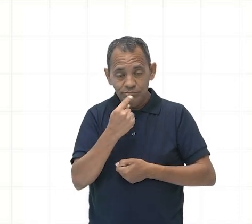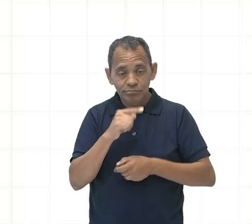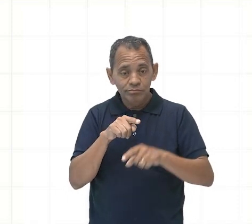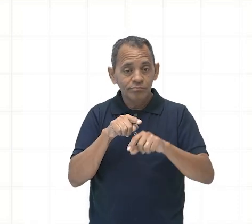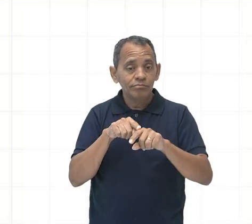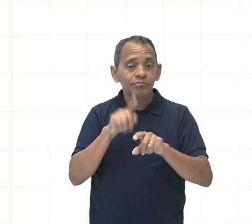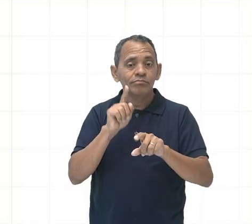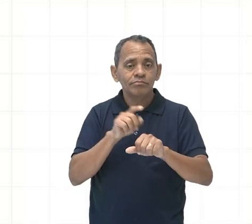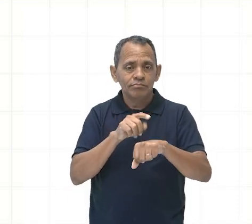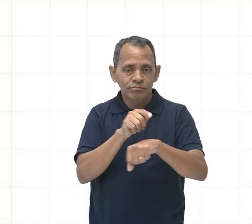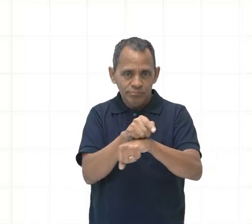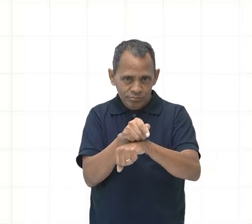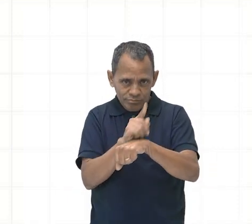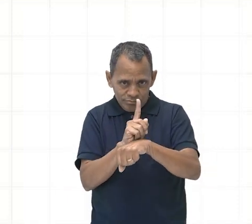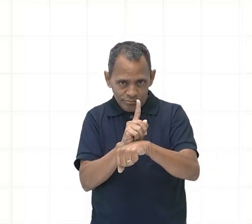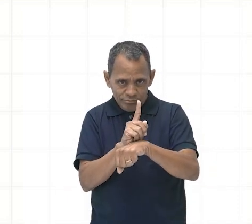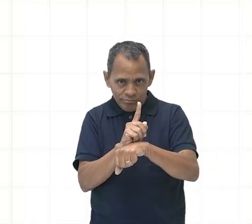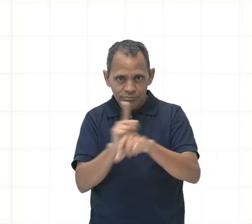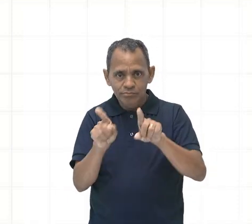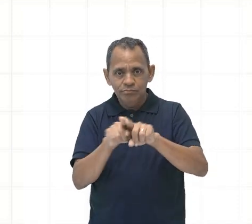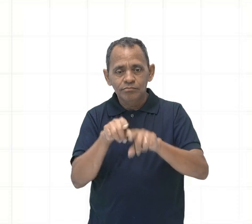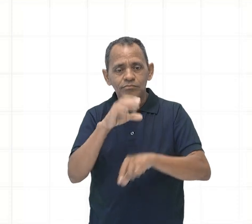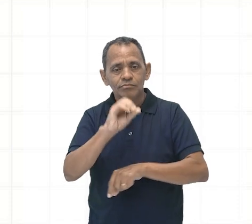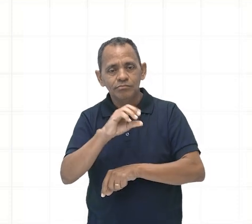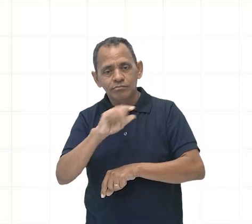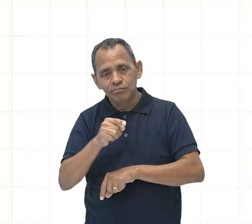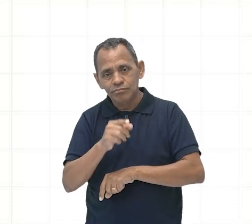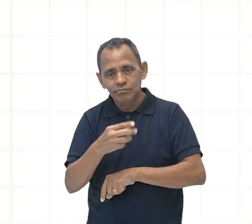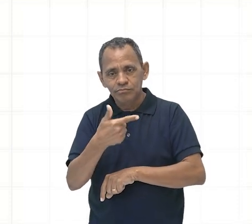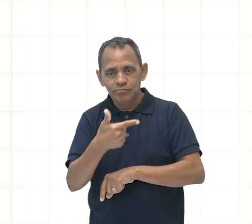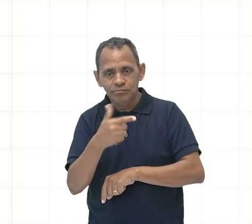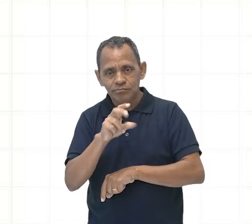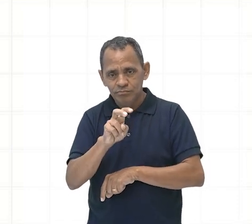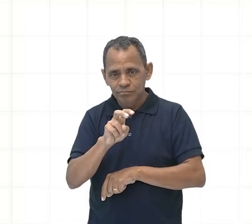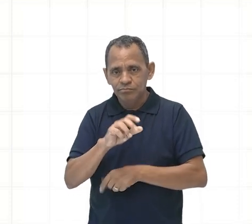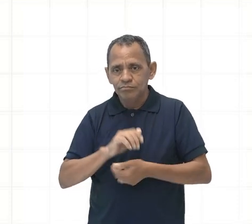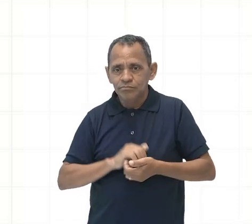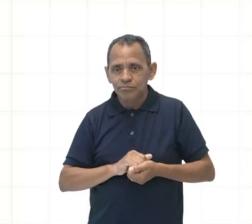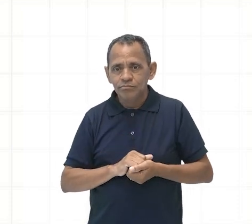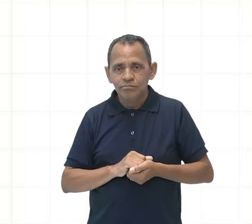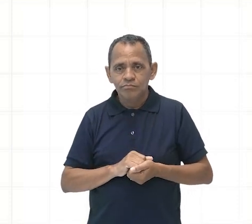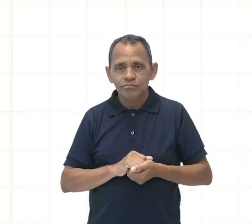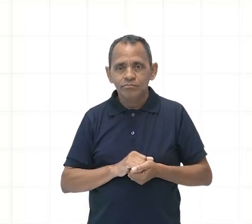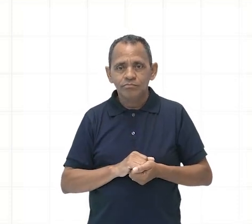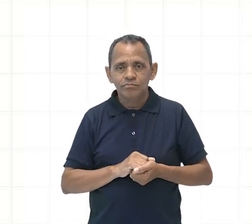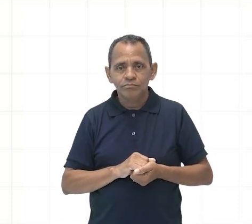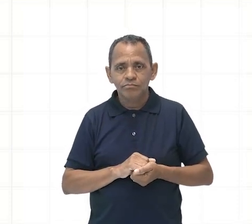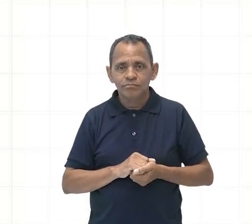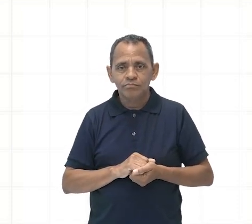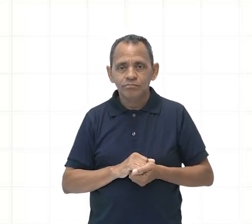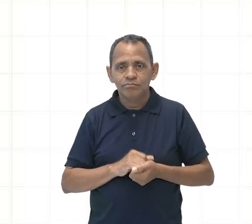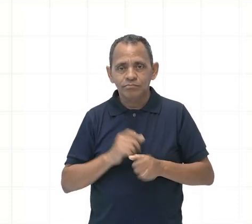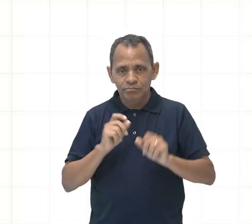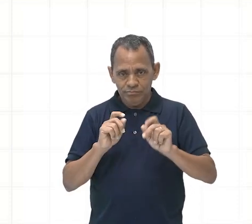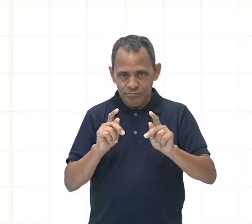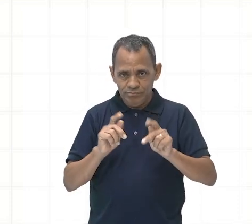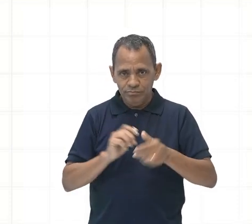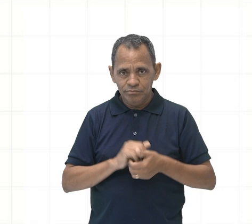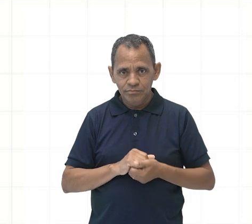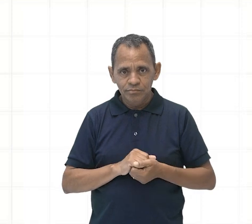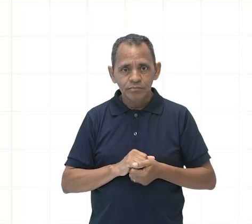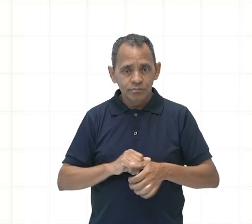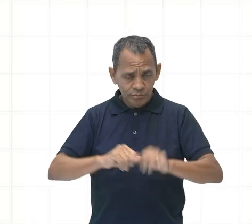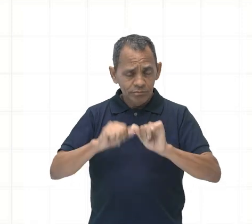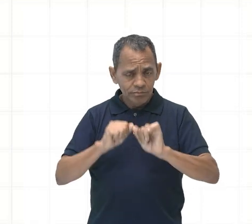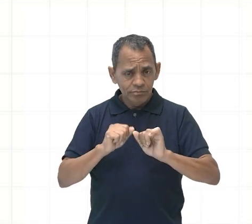hora. Então, eu tenho que descobrir quanto que equivale esse 0,25 de 1 hora. Certo? E aí, eu posso